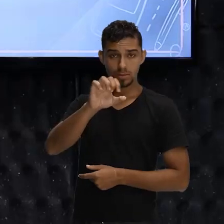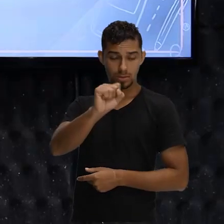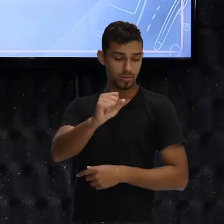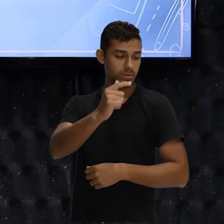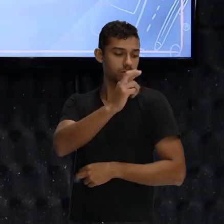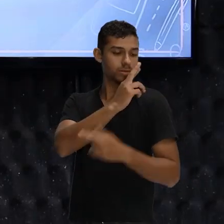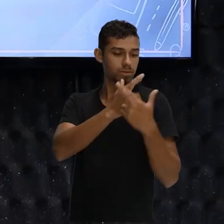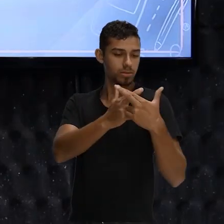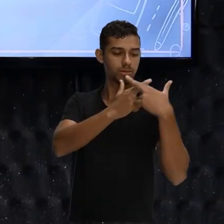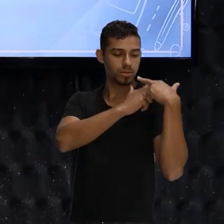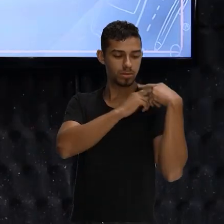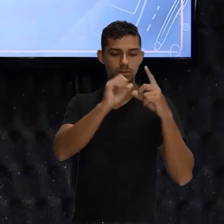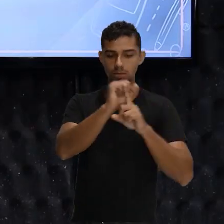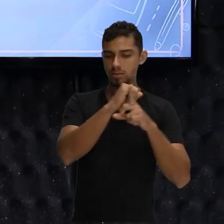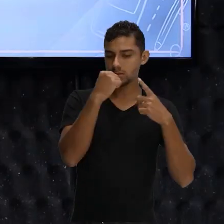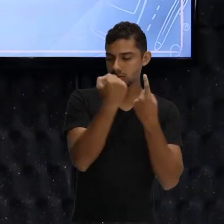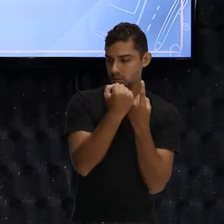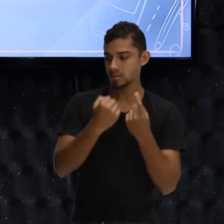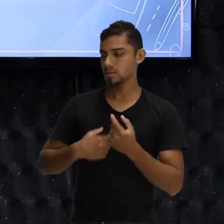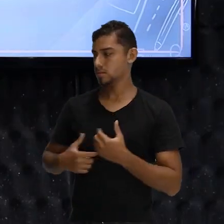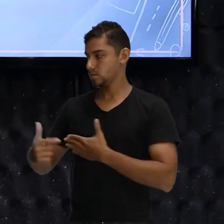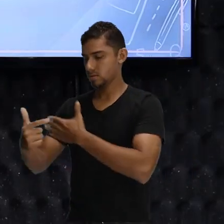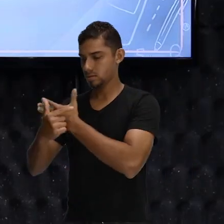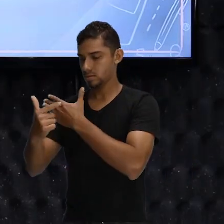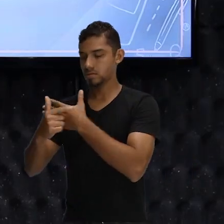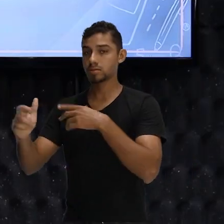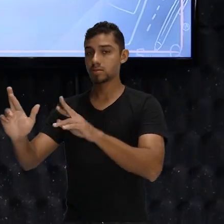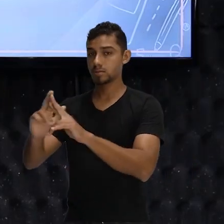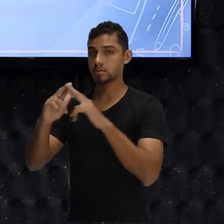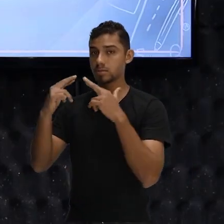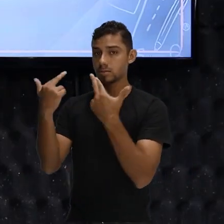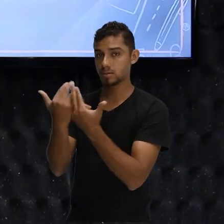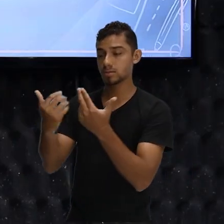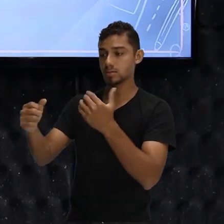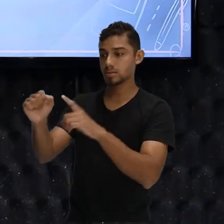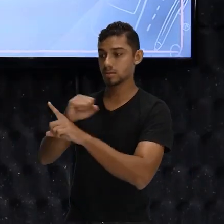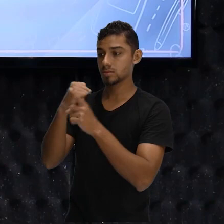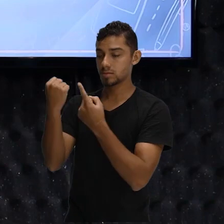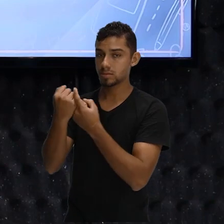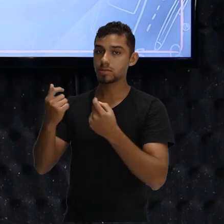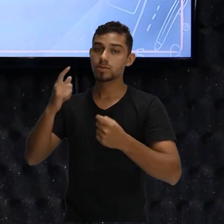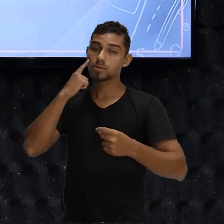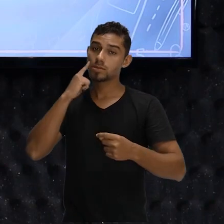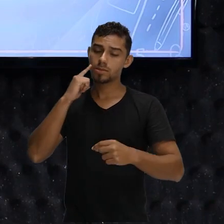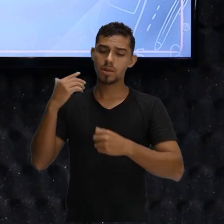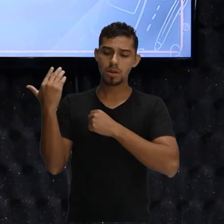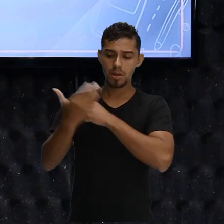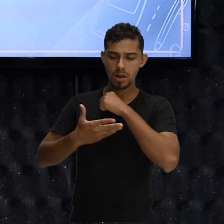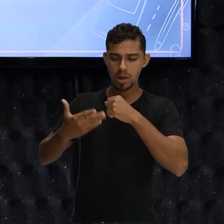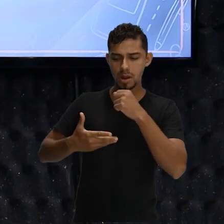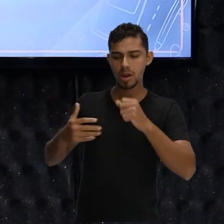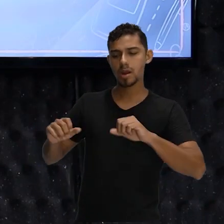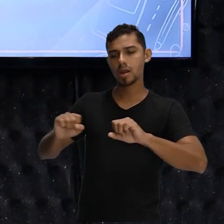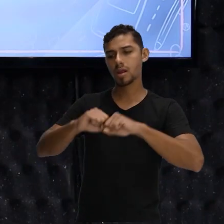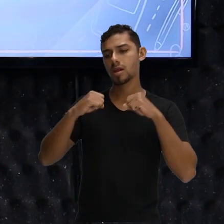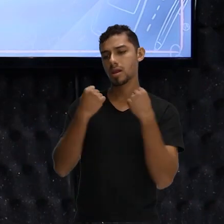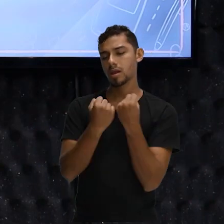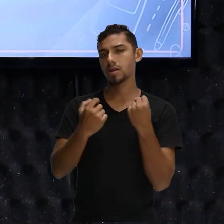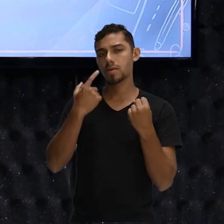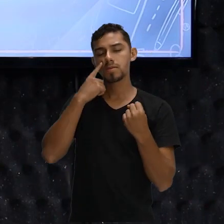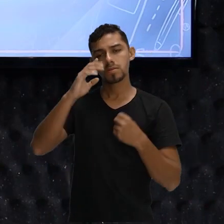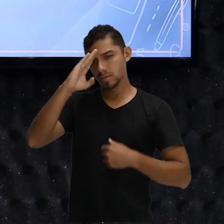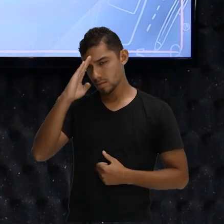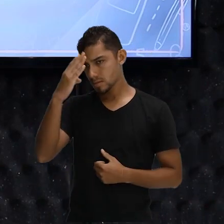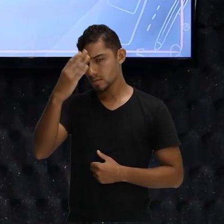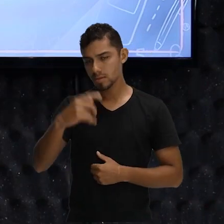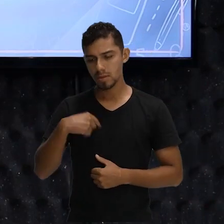certo? Conceitos elementares, básicos, fundamentais de sociologia, principalmente ali quando a